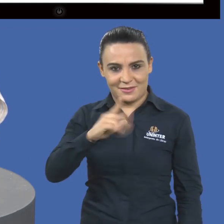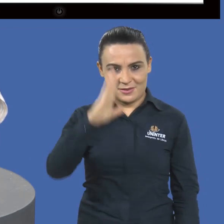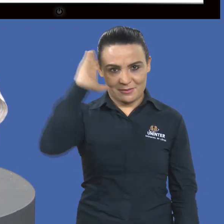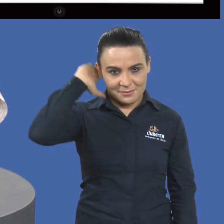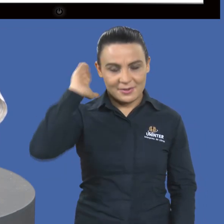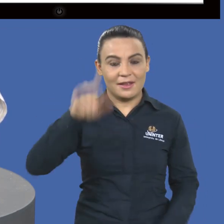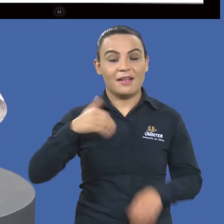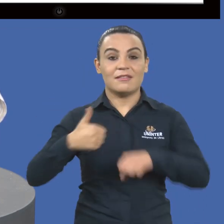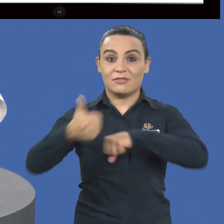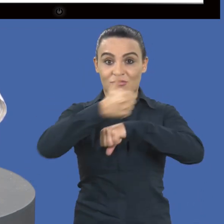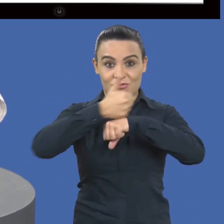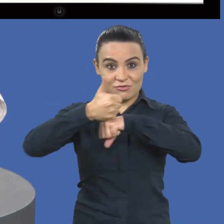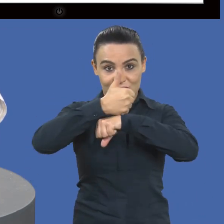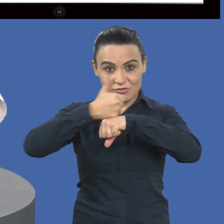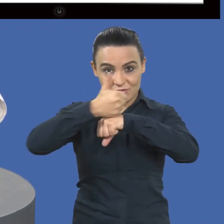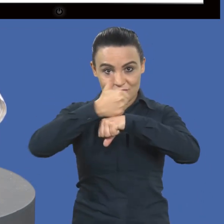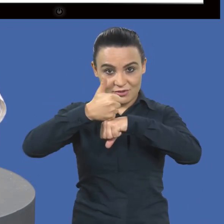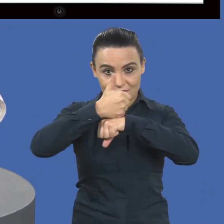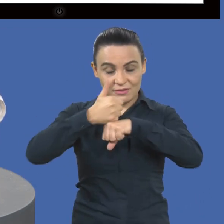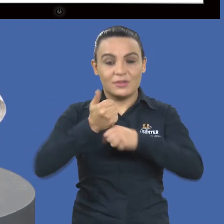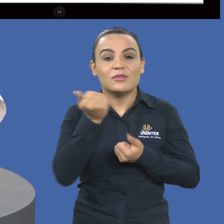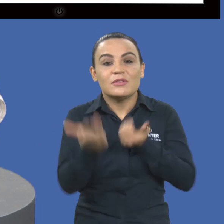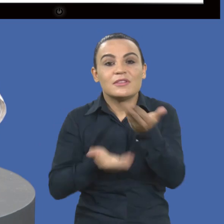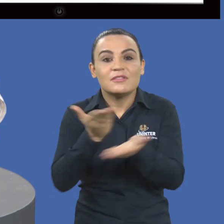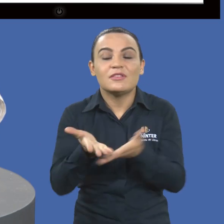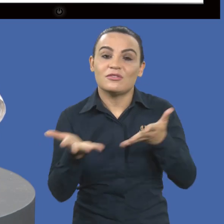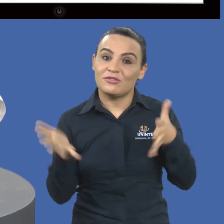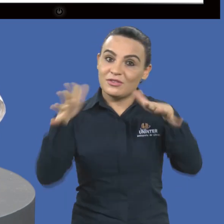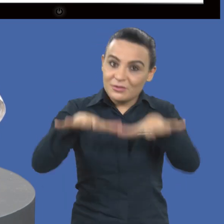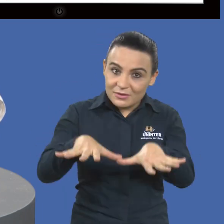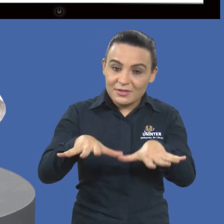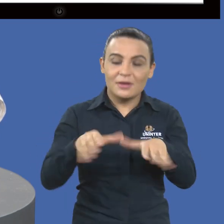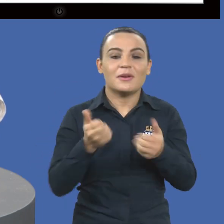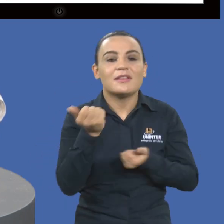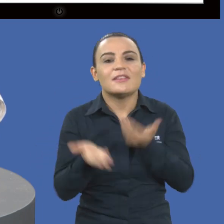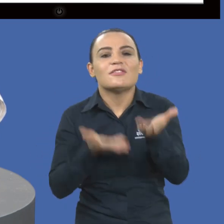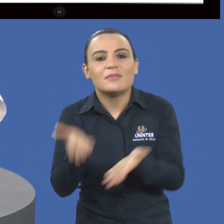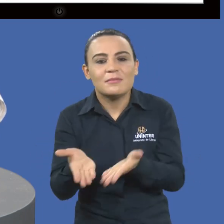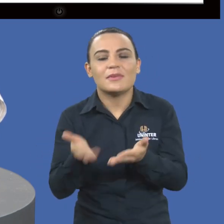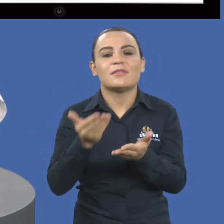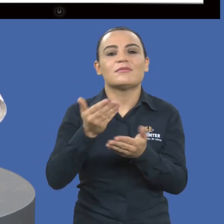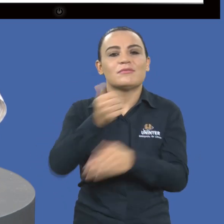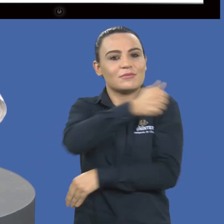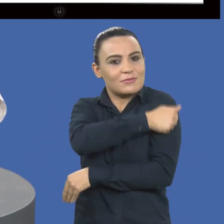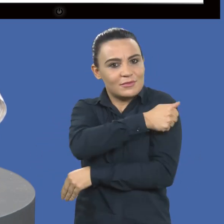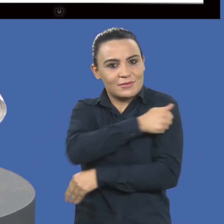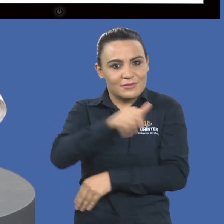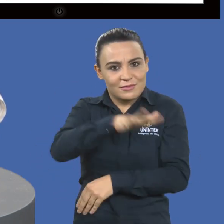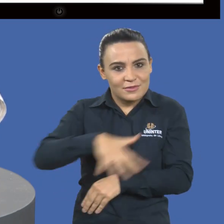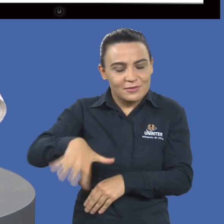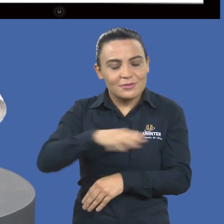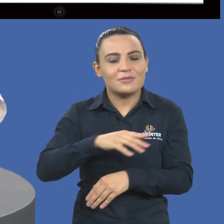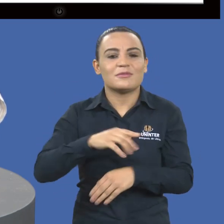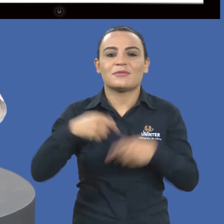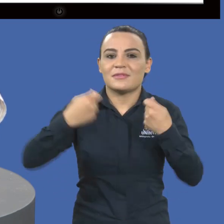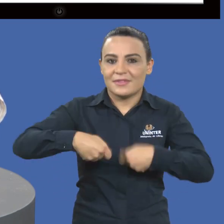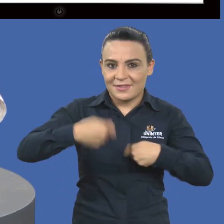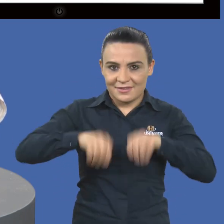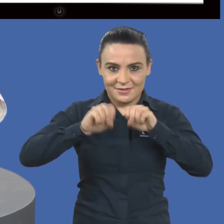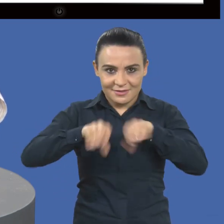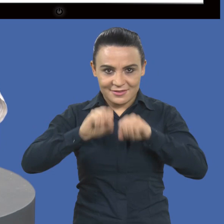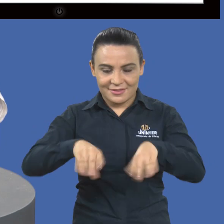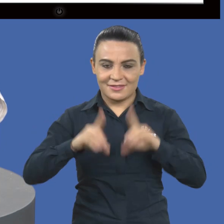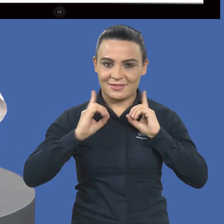é a chefe do Serviço de Inclusão e Atendimento aos Alunos com